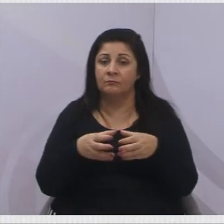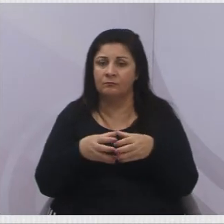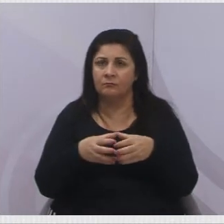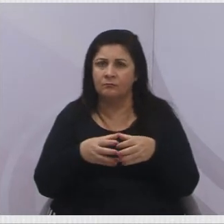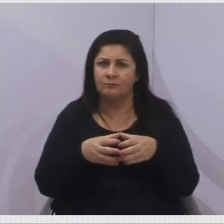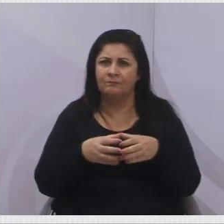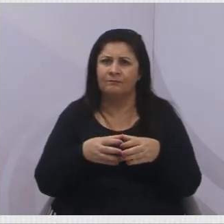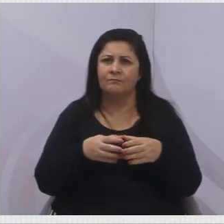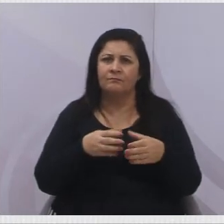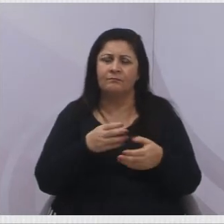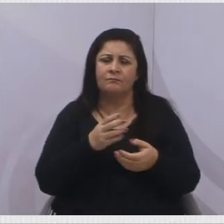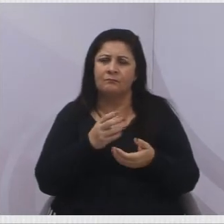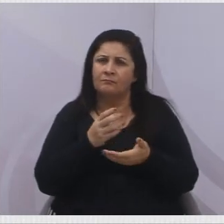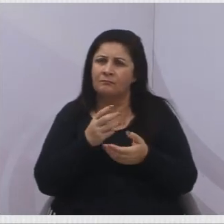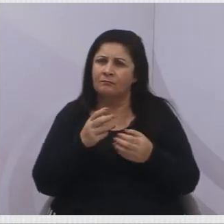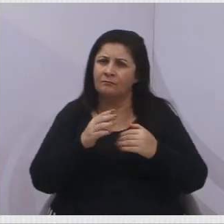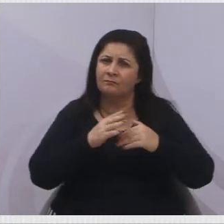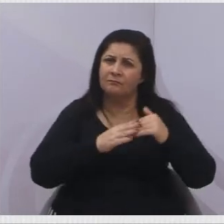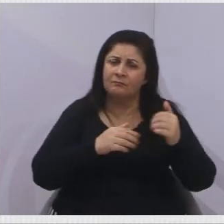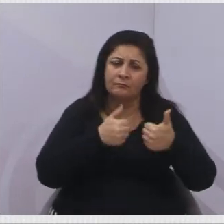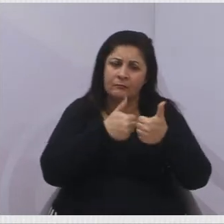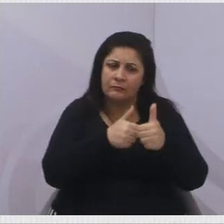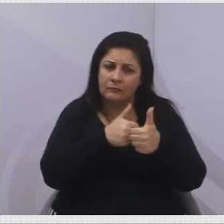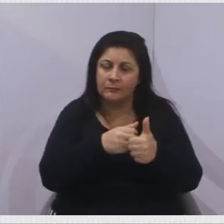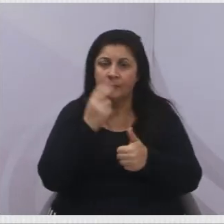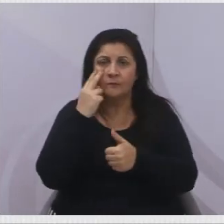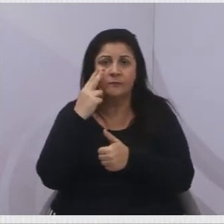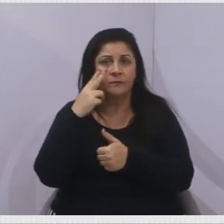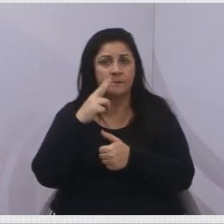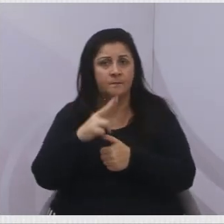todo o acompanhamento